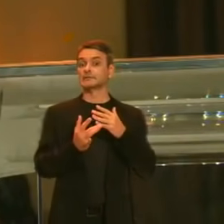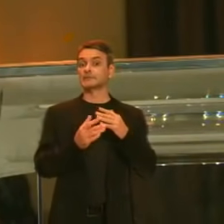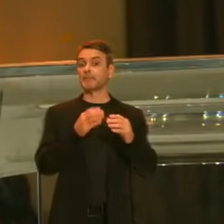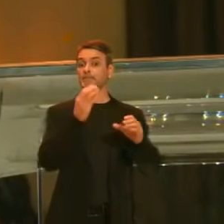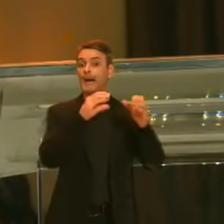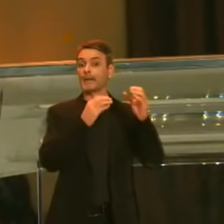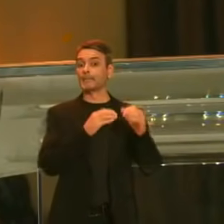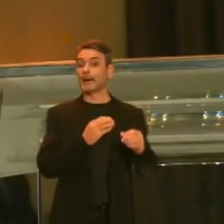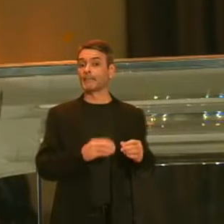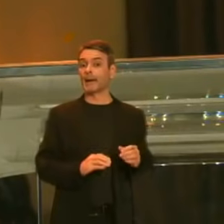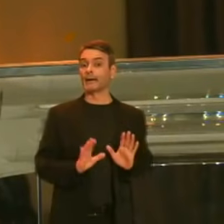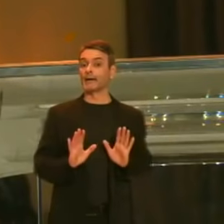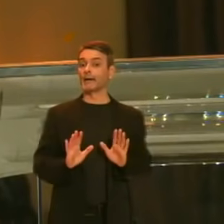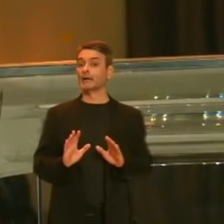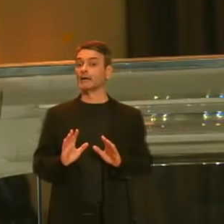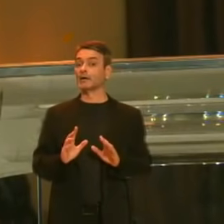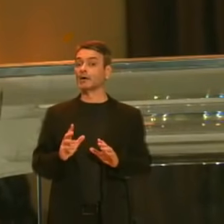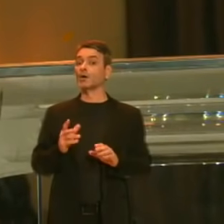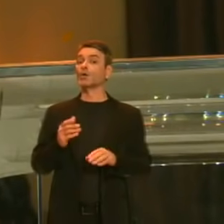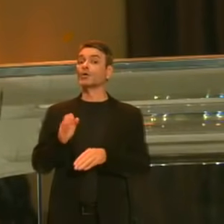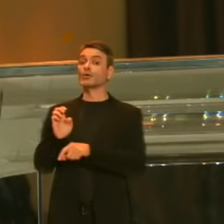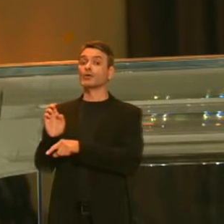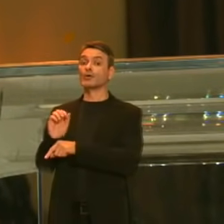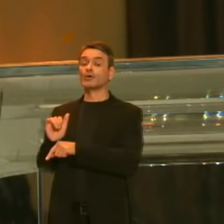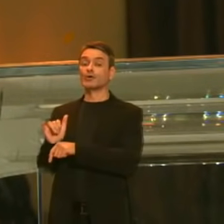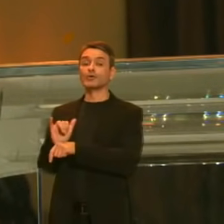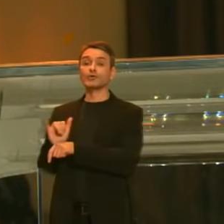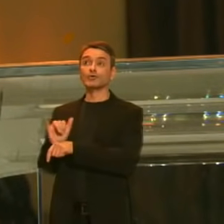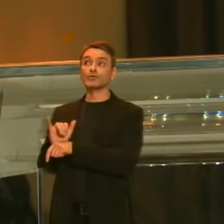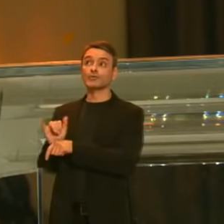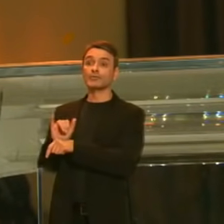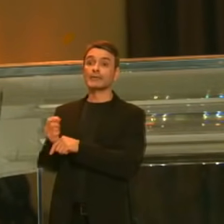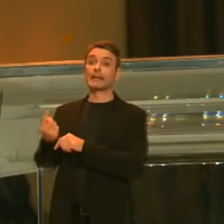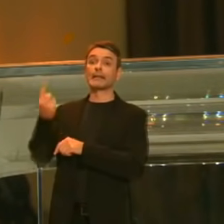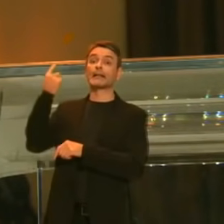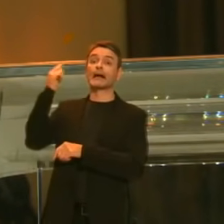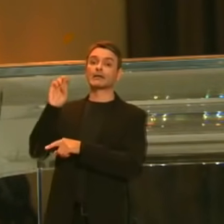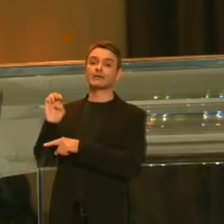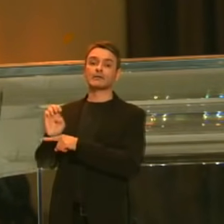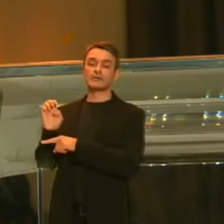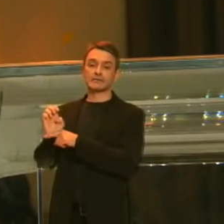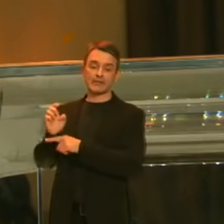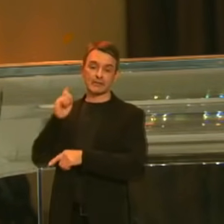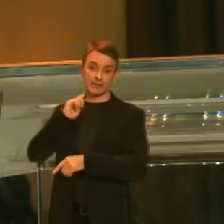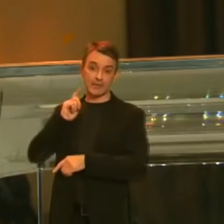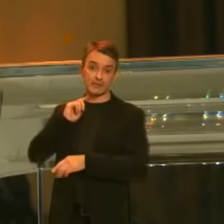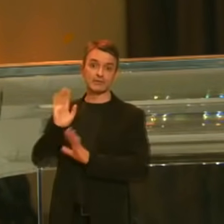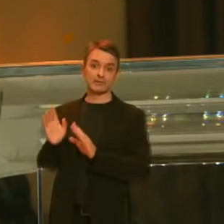mesmo YouTube que foi postado lá em Belo Horizonte.